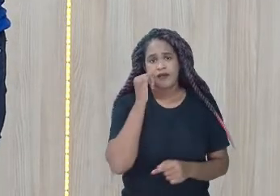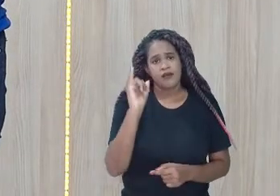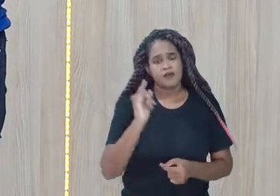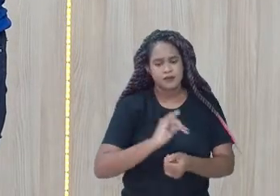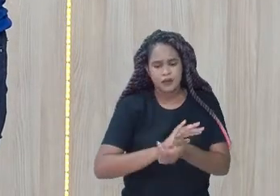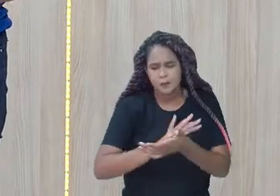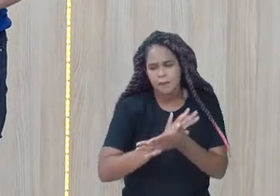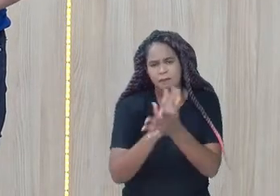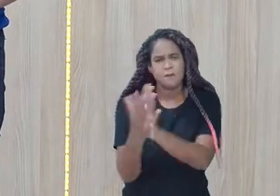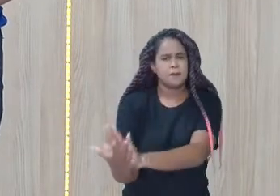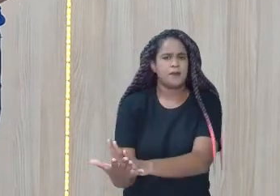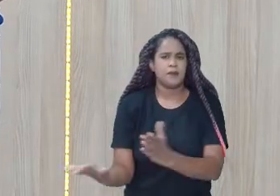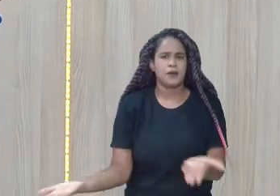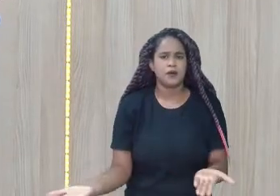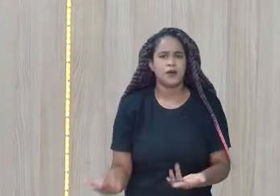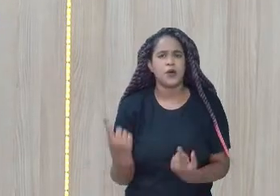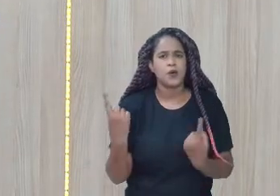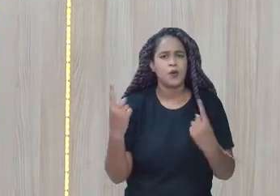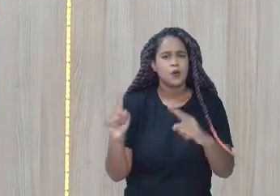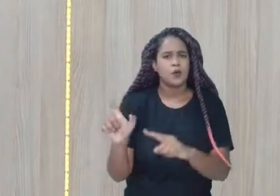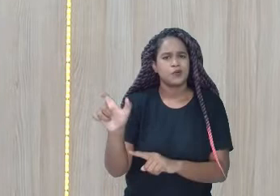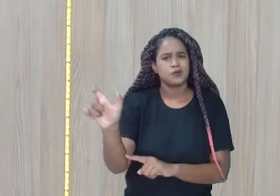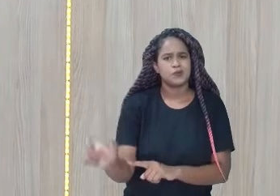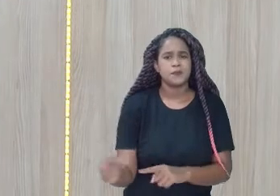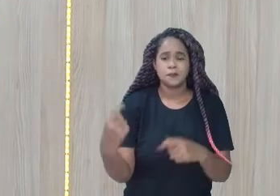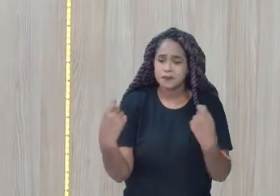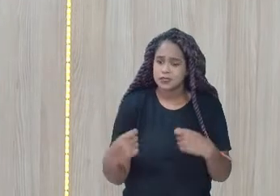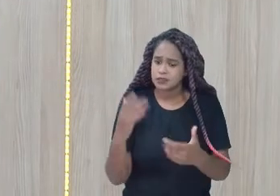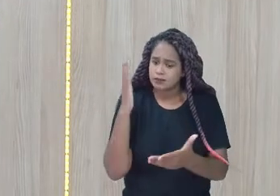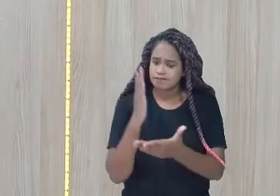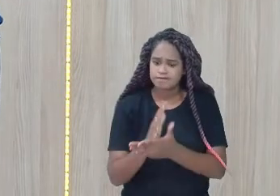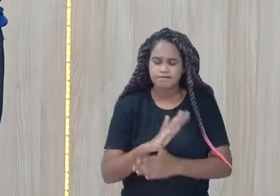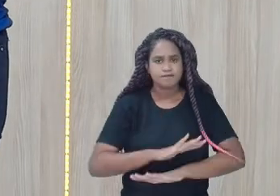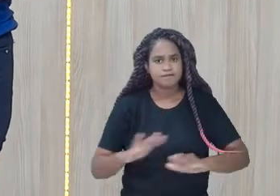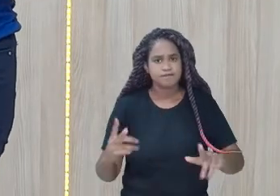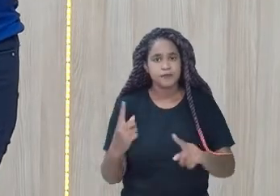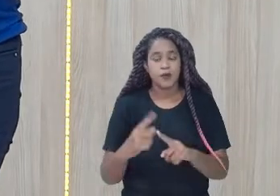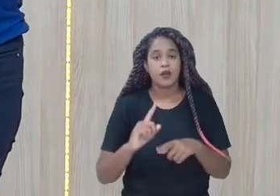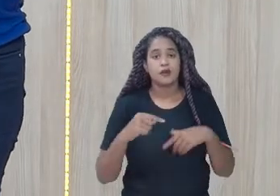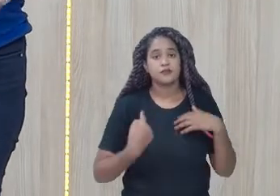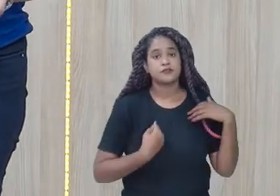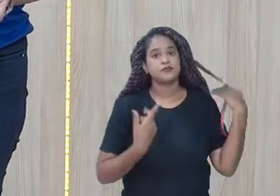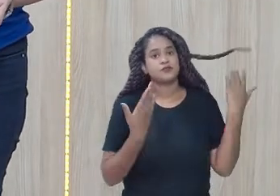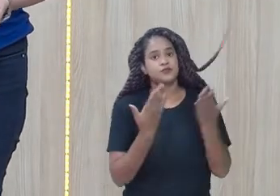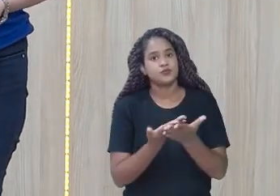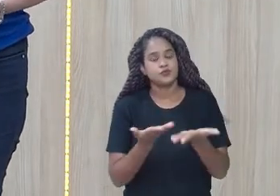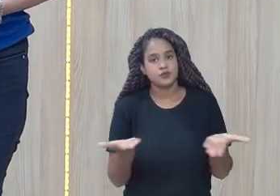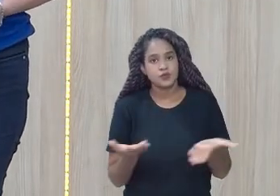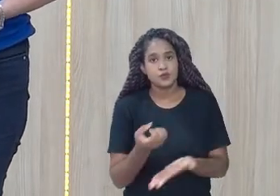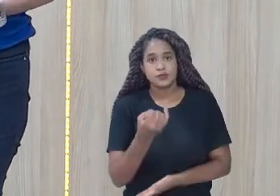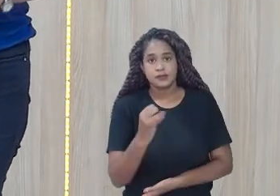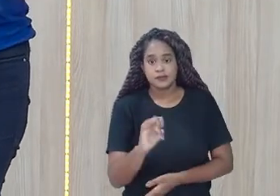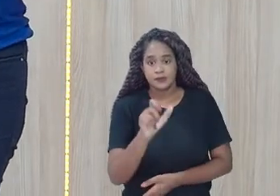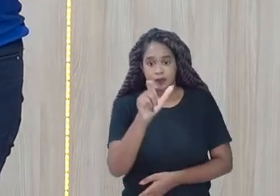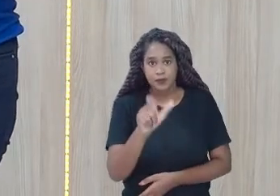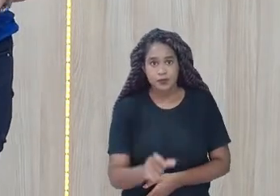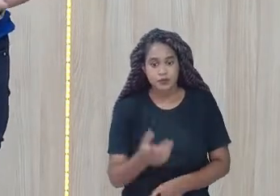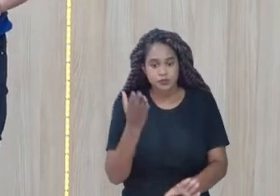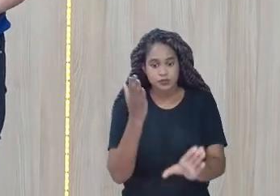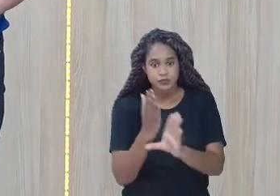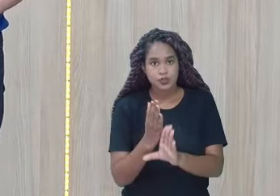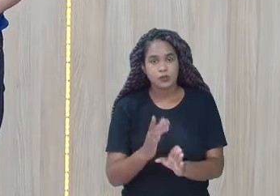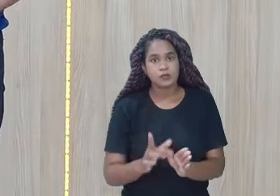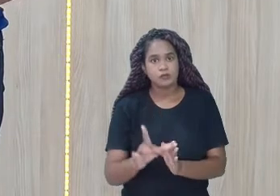Então, acabar esse preconceito, porque como nós vamos ver na nossa aula, as pessoas que descobrem cedo e que têm o